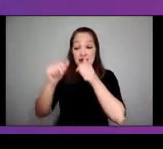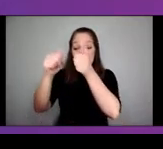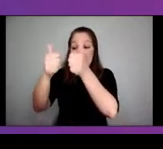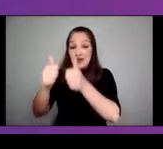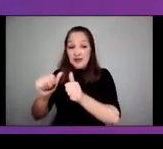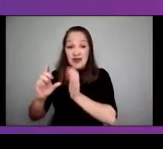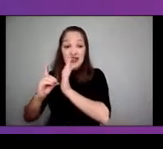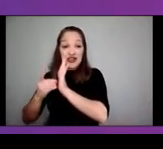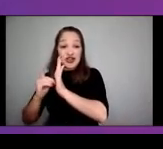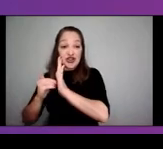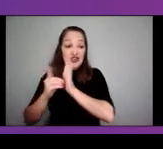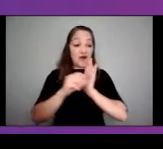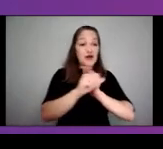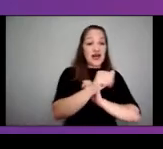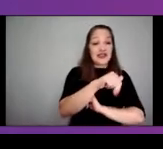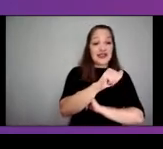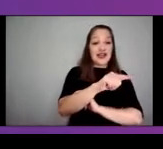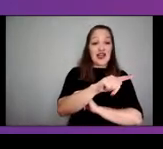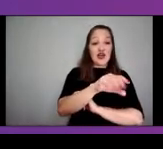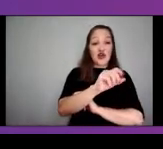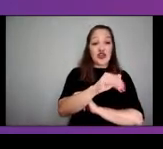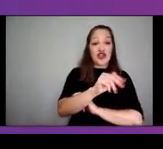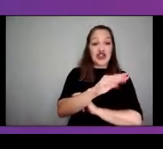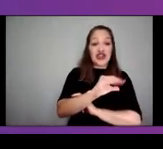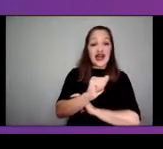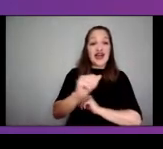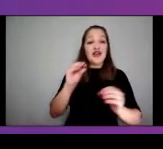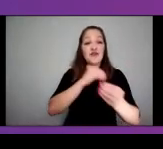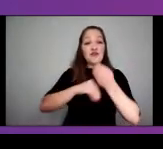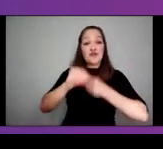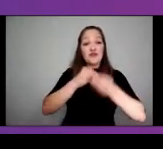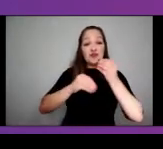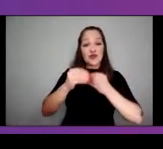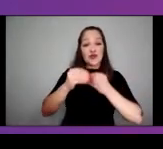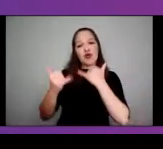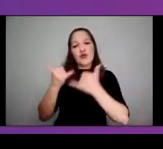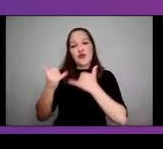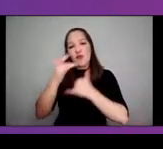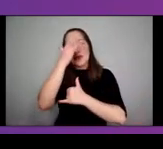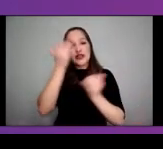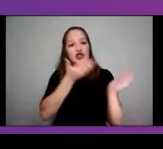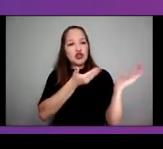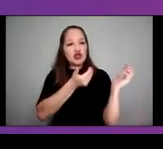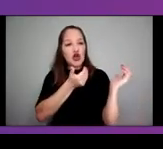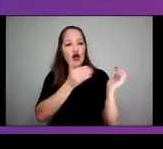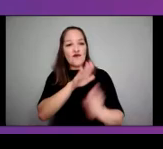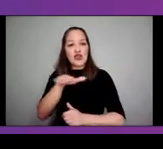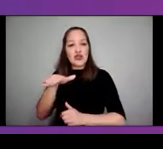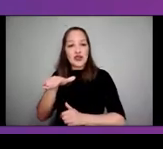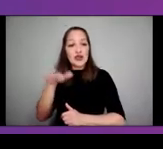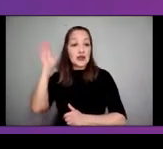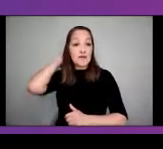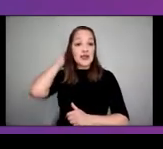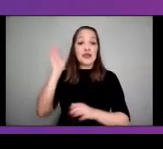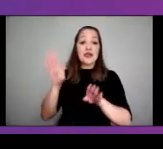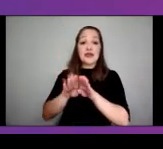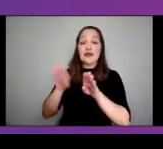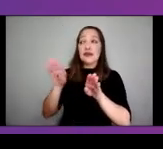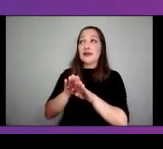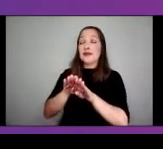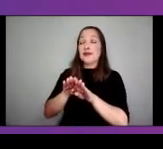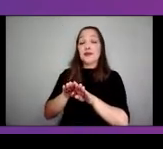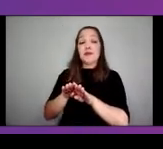um jogo de construção com pessoas com jovens e crianças de Belém e de São Paulo expõe no SESC Pompeia